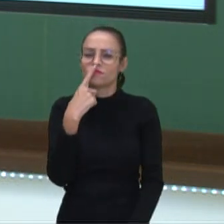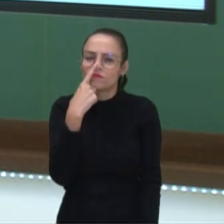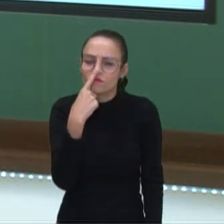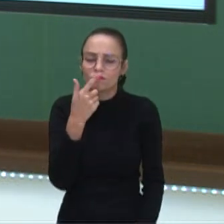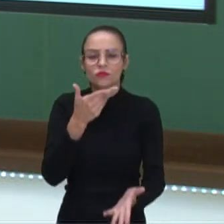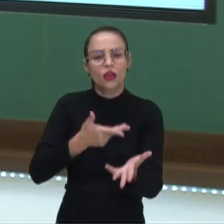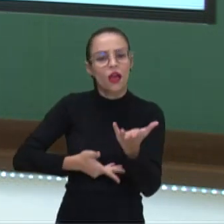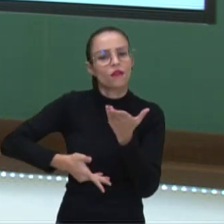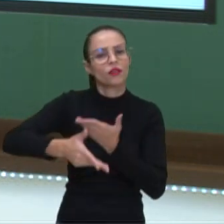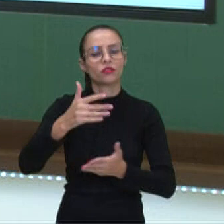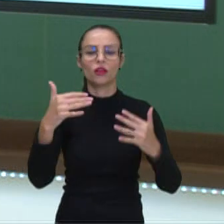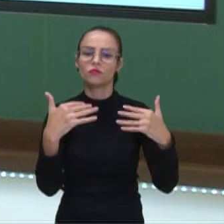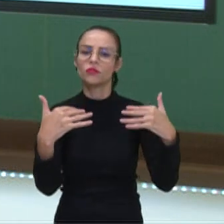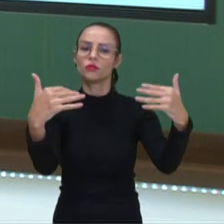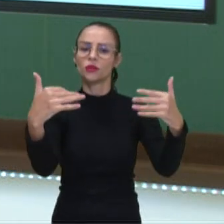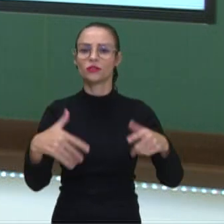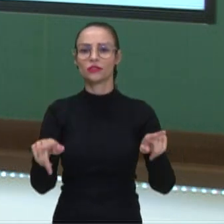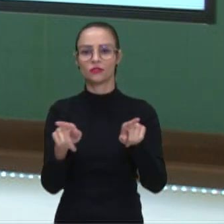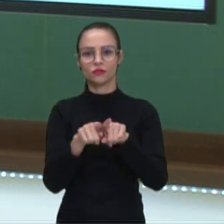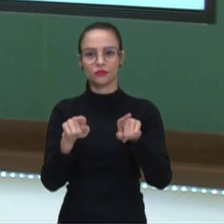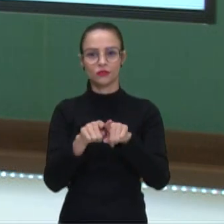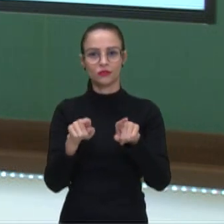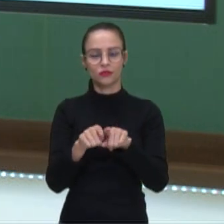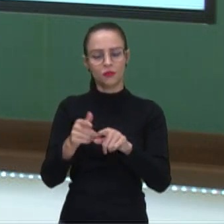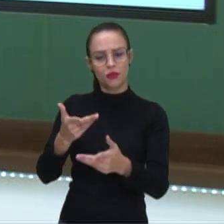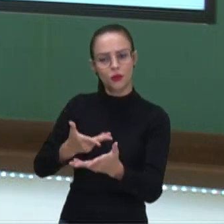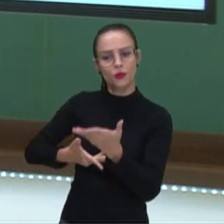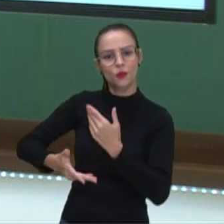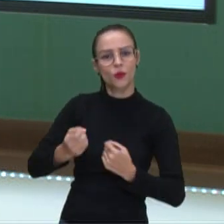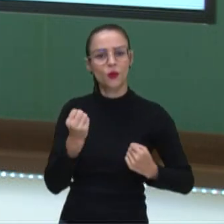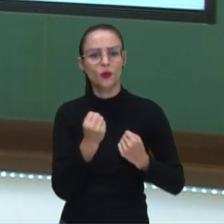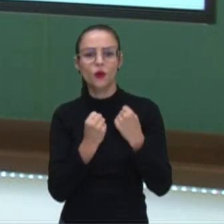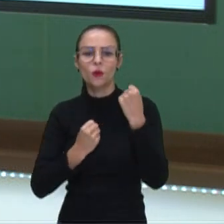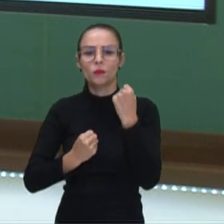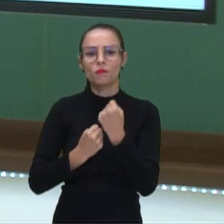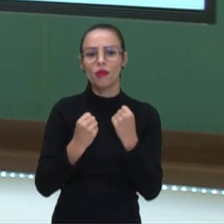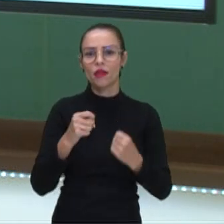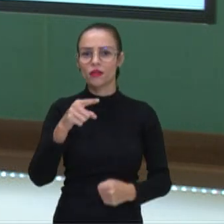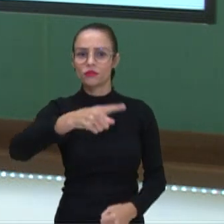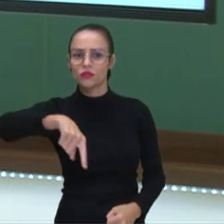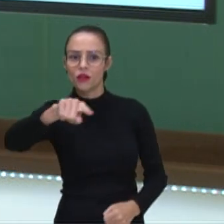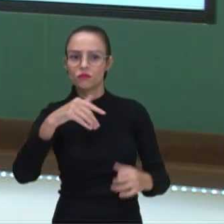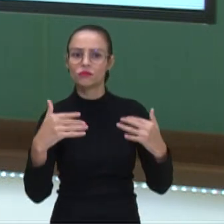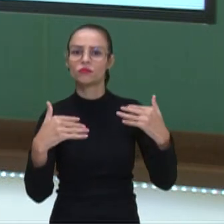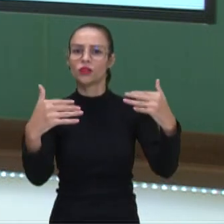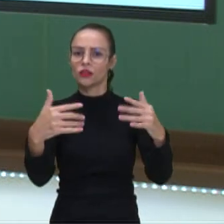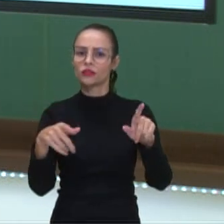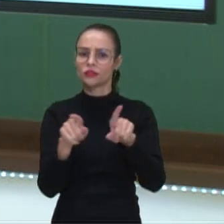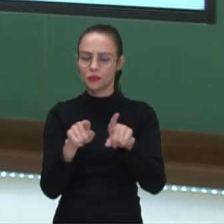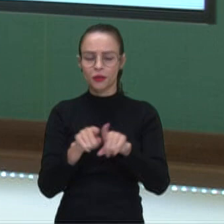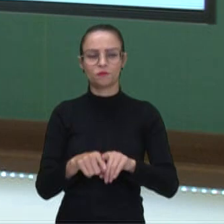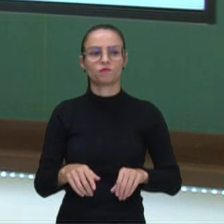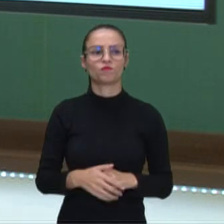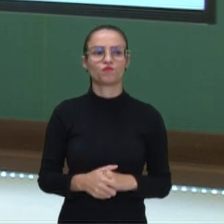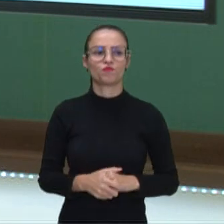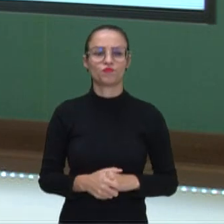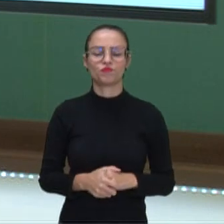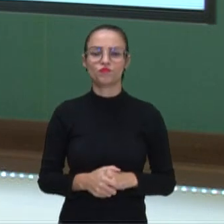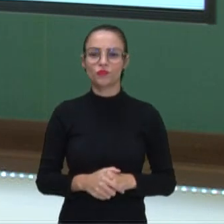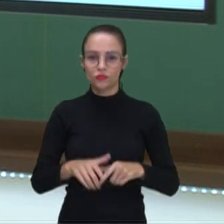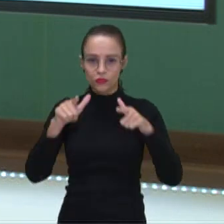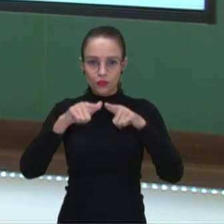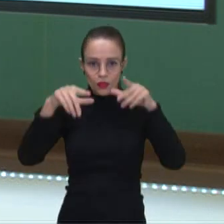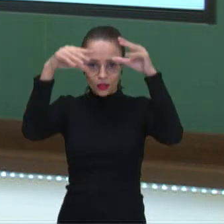as pessoas que nos escutam e também a cooperação, né? As pessoas nos escutam e vão reproduzir as nossas ideias. A